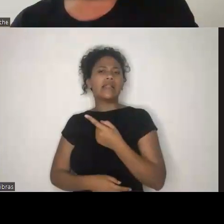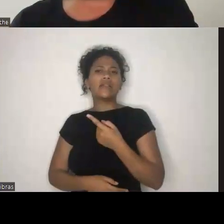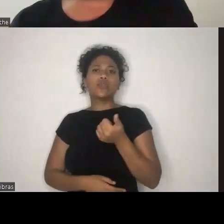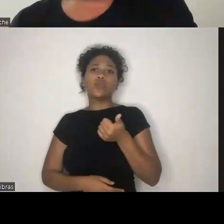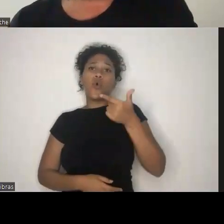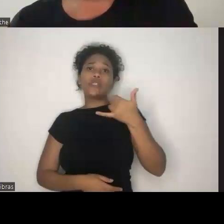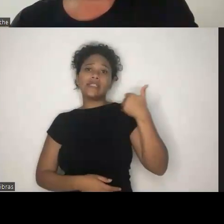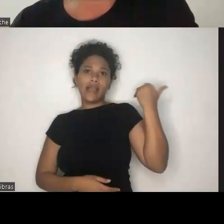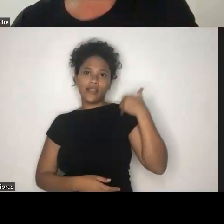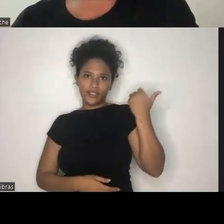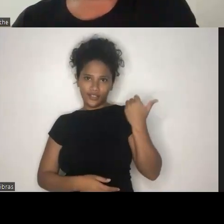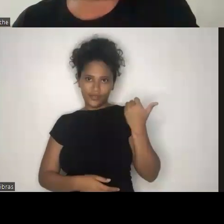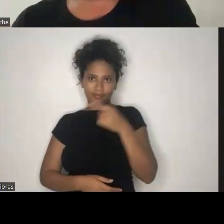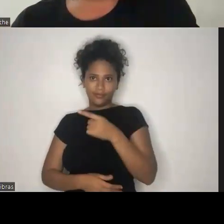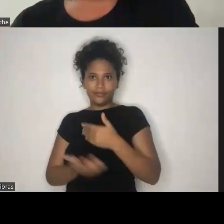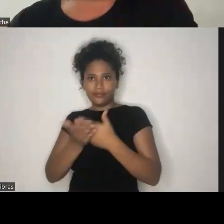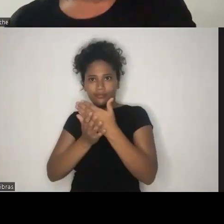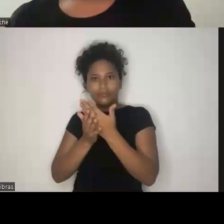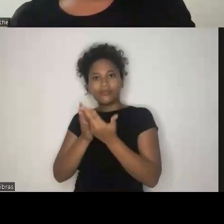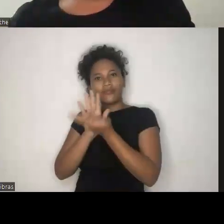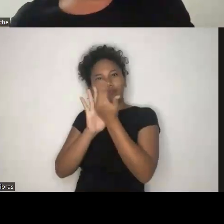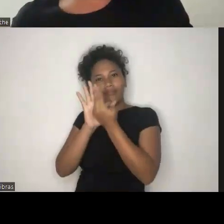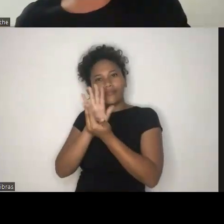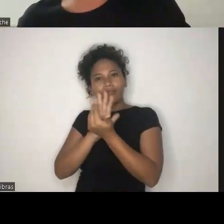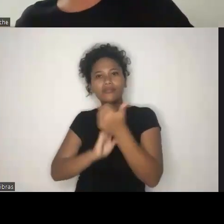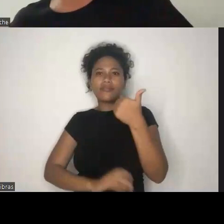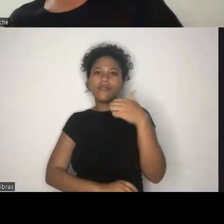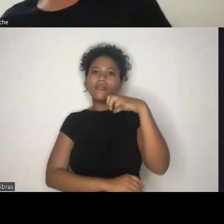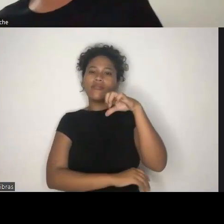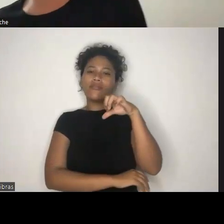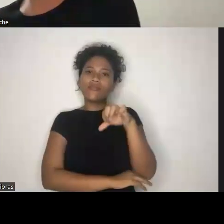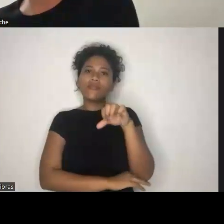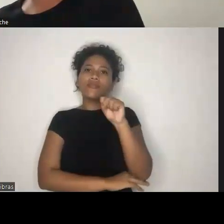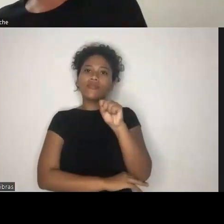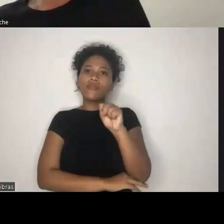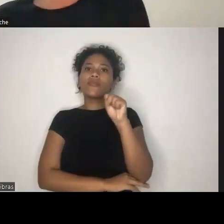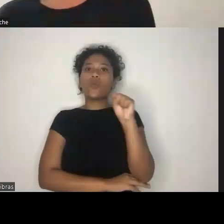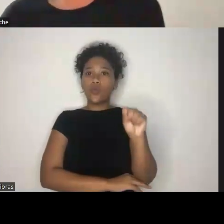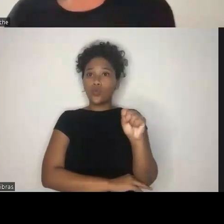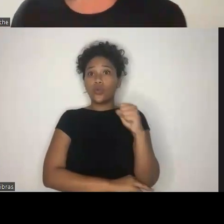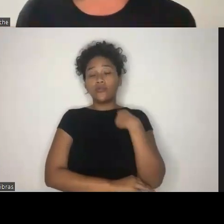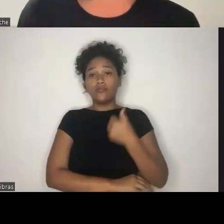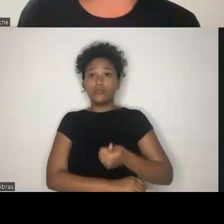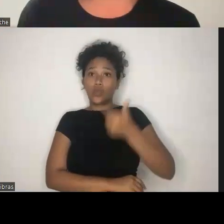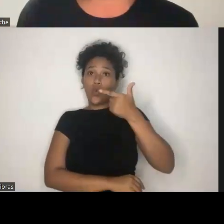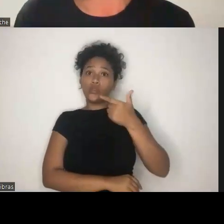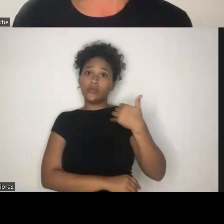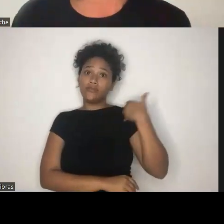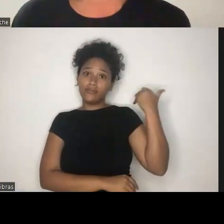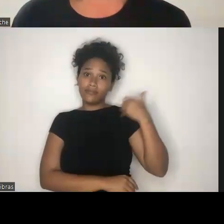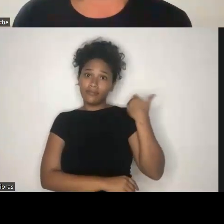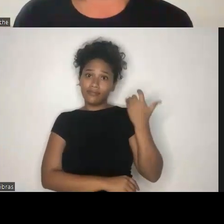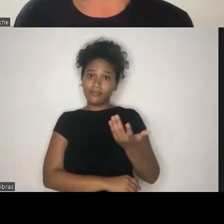de idade começando a desenhar em 88 né 88 eu tinha 12 anos então assim eu pensei cara